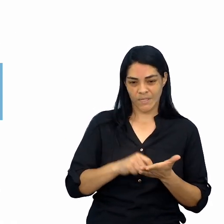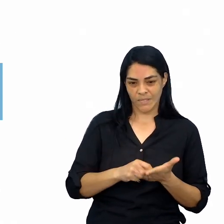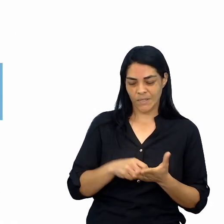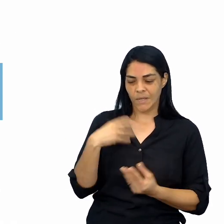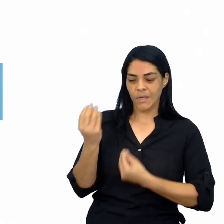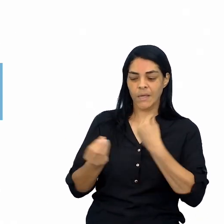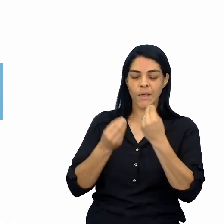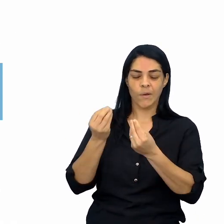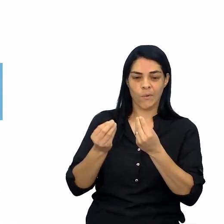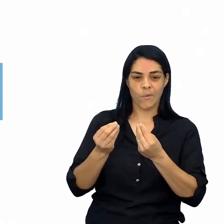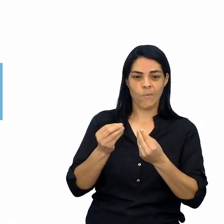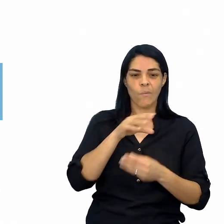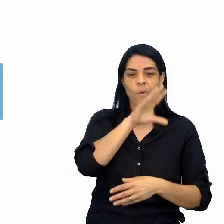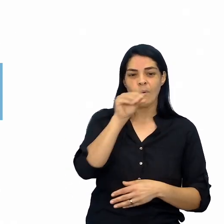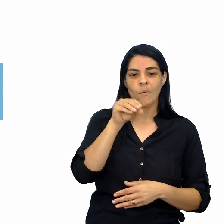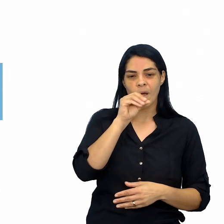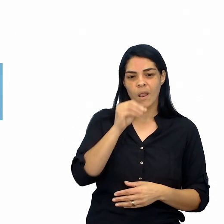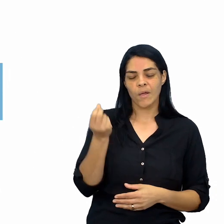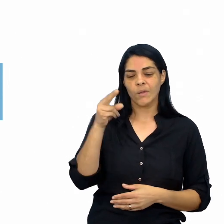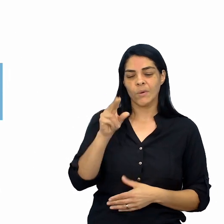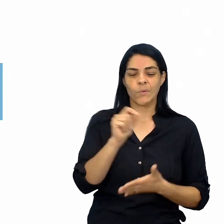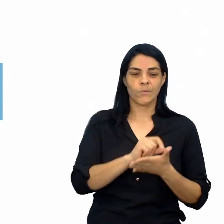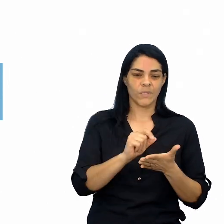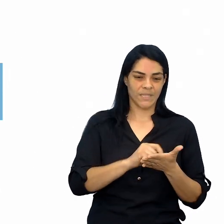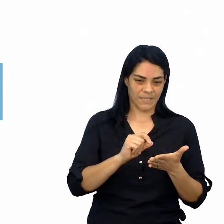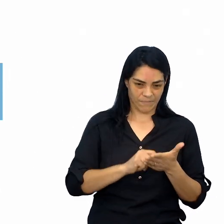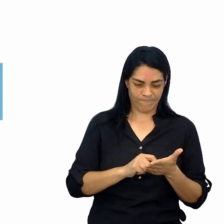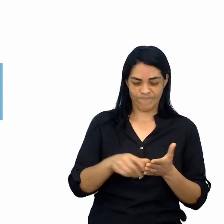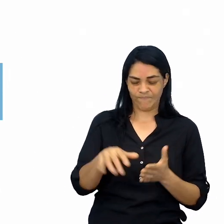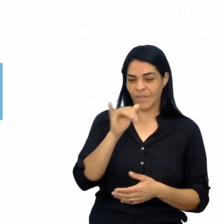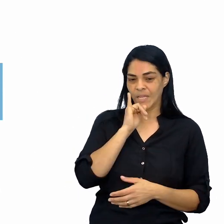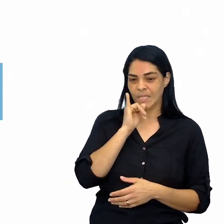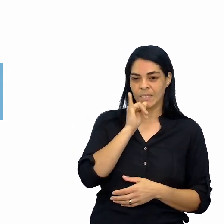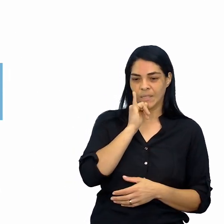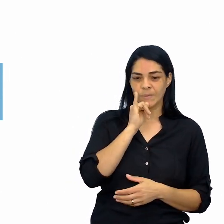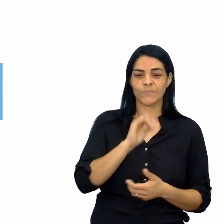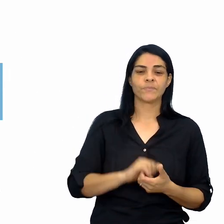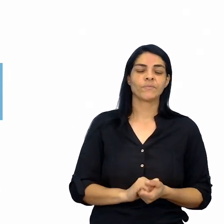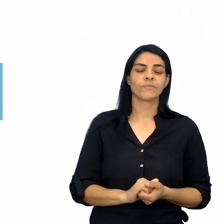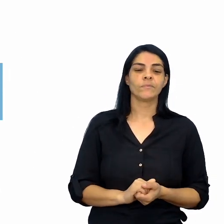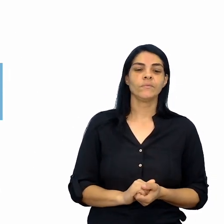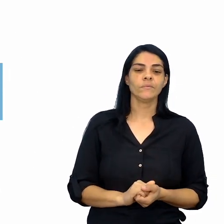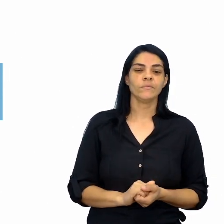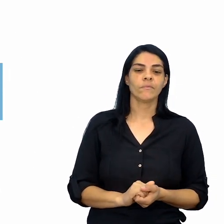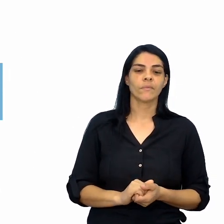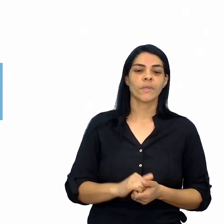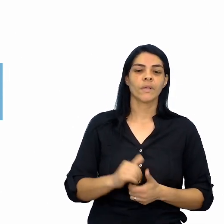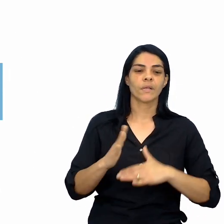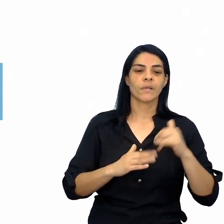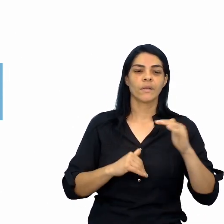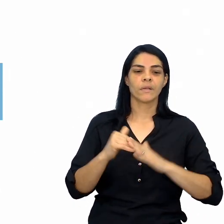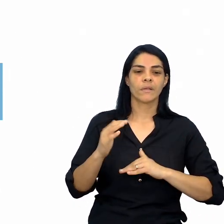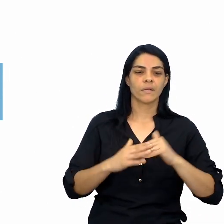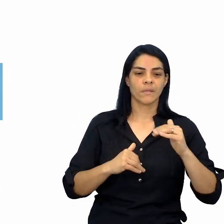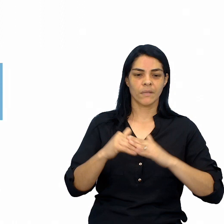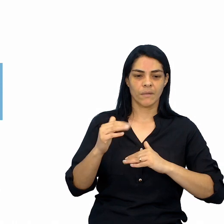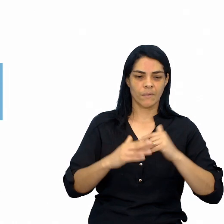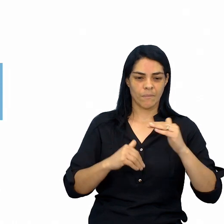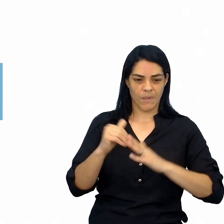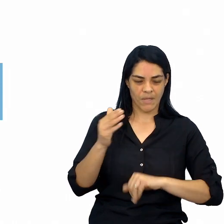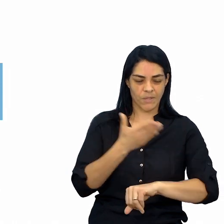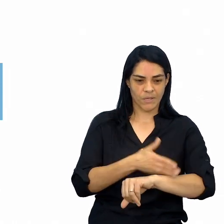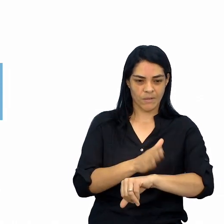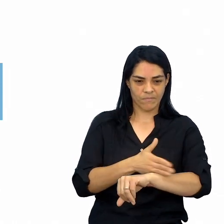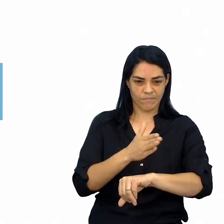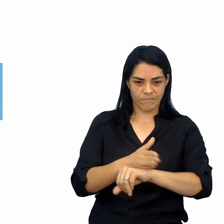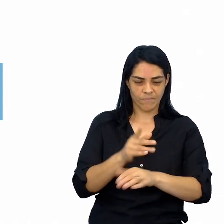como será dito ou escrito. Por exemplo, no campo das práticas de estudo e